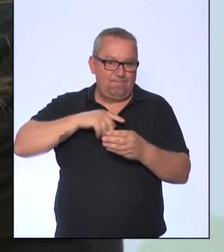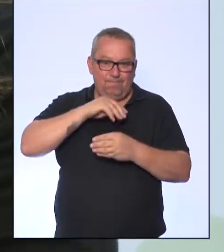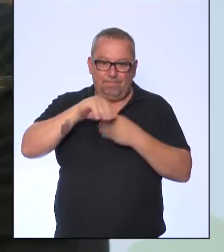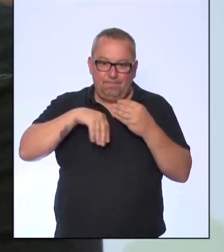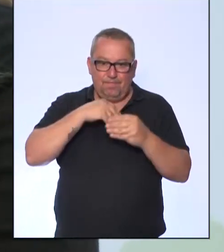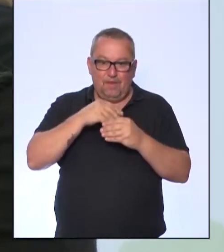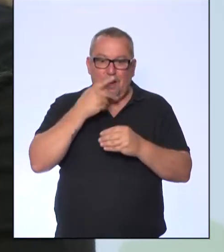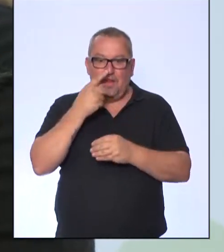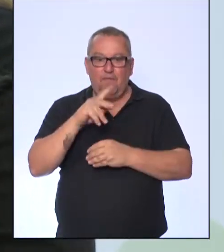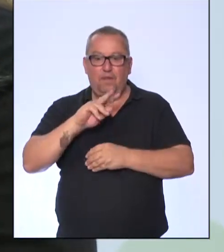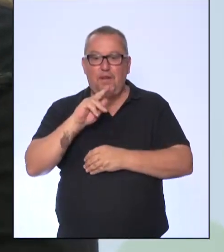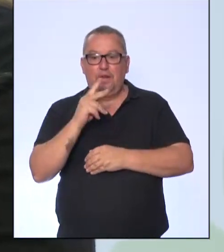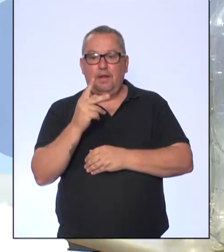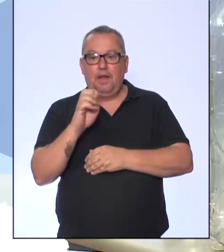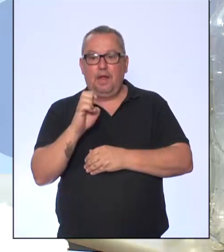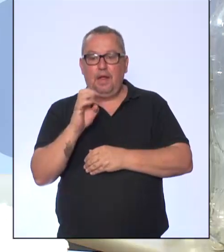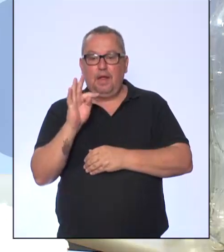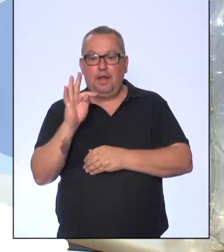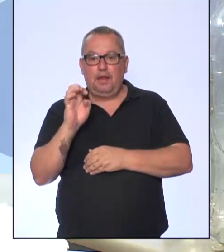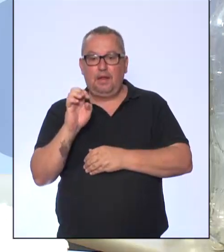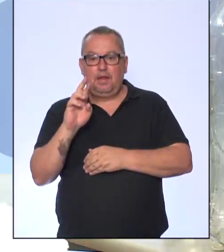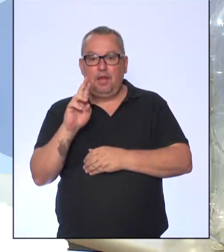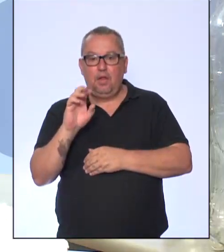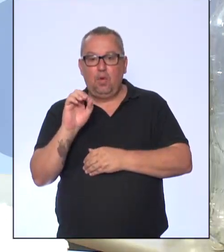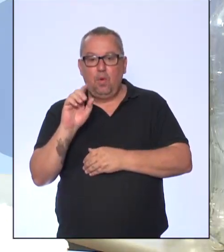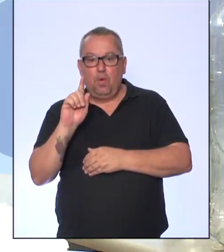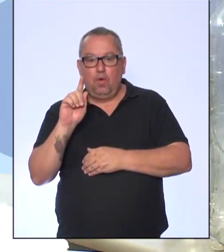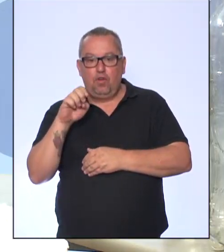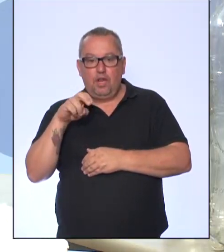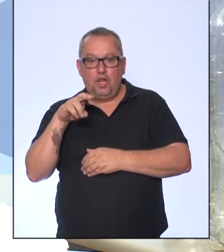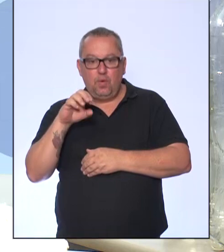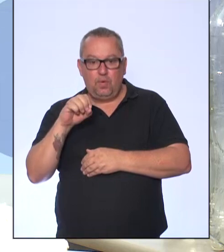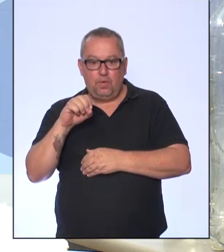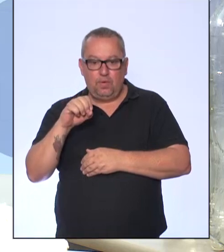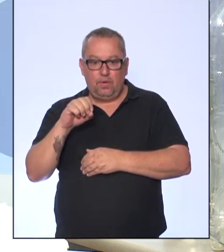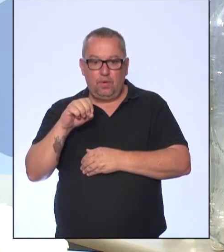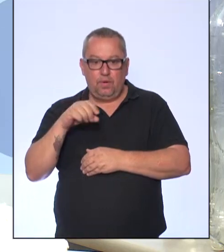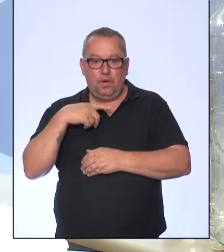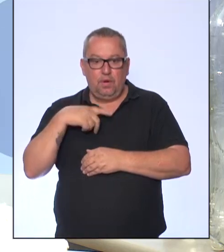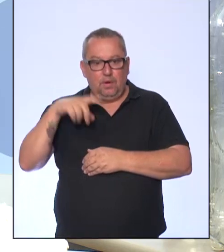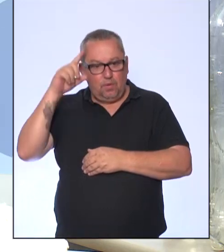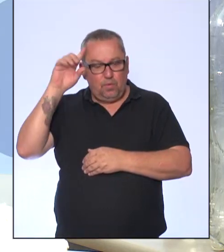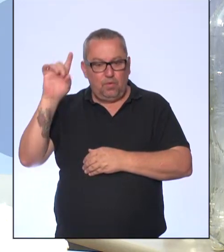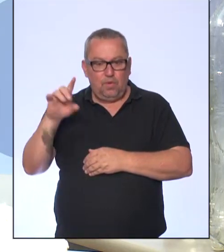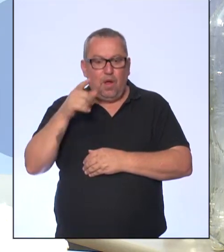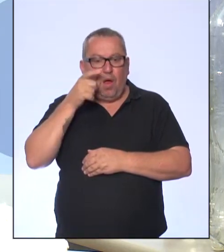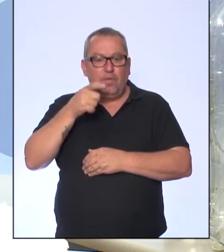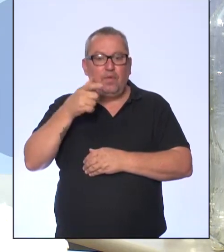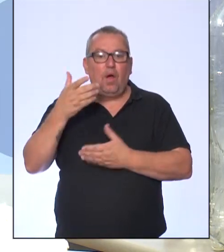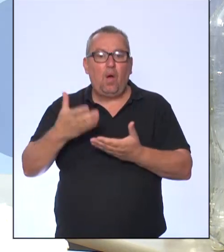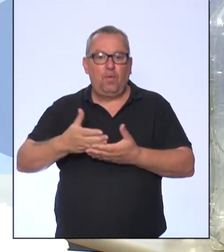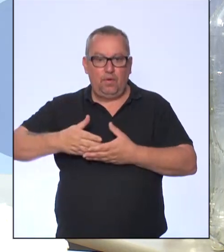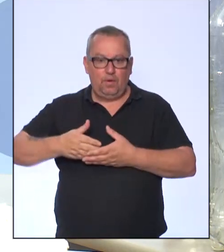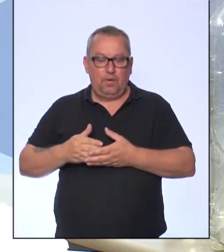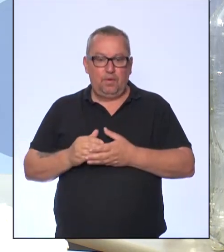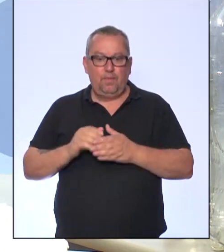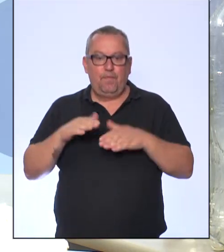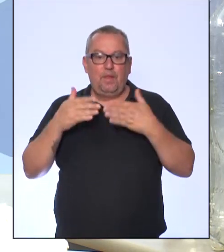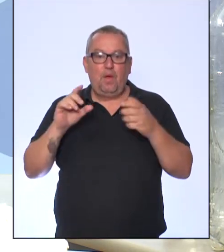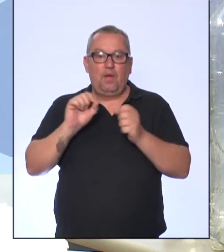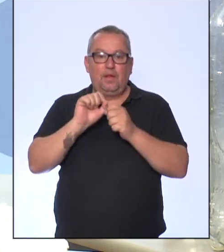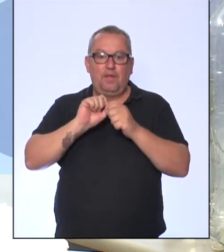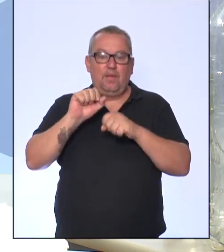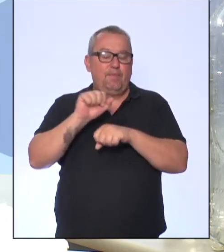misturar. Como a Karina falou, isso está fácil no nosso cotidiano. Onde que a gente vê isso? Na hora que a gente vai lavar